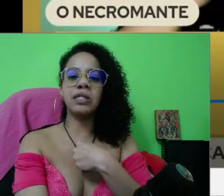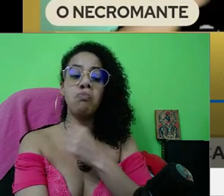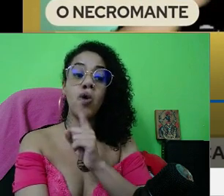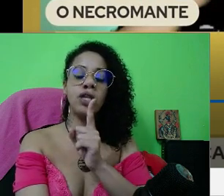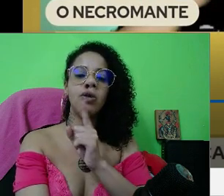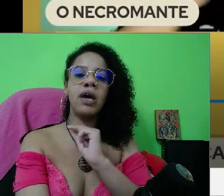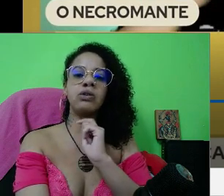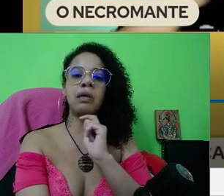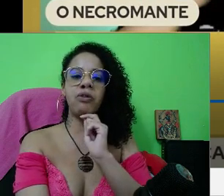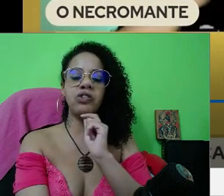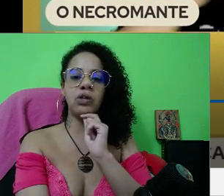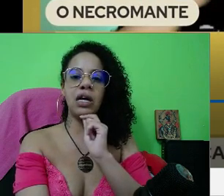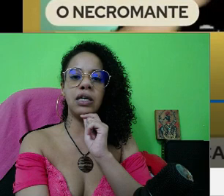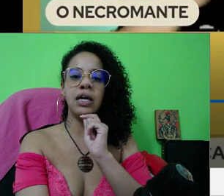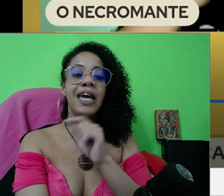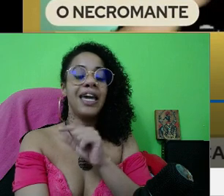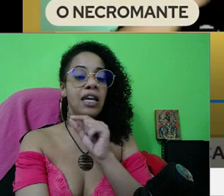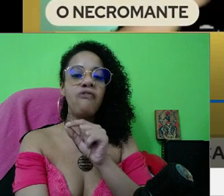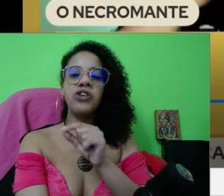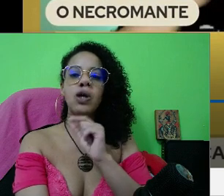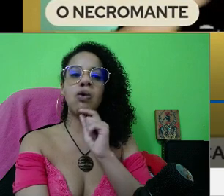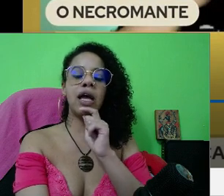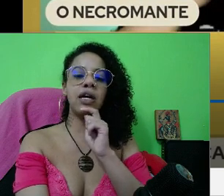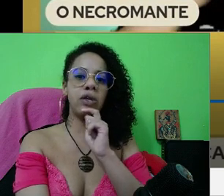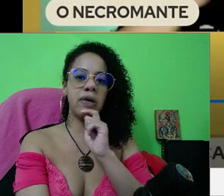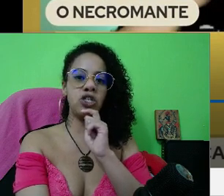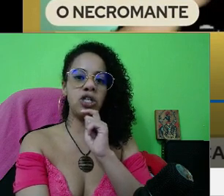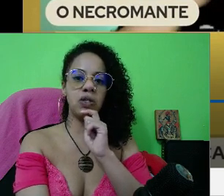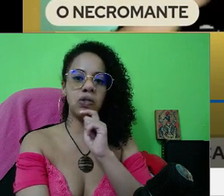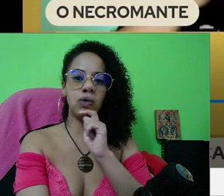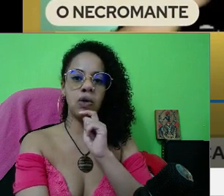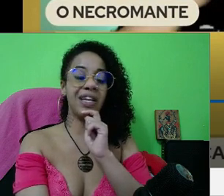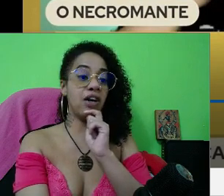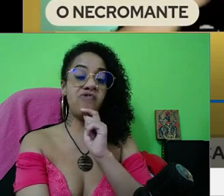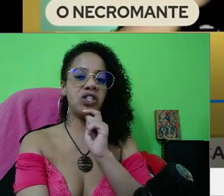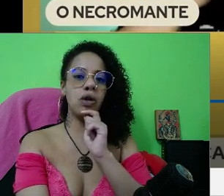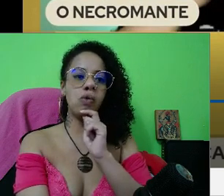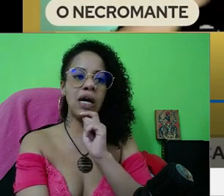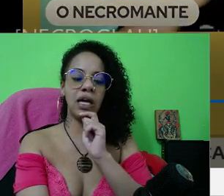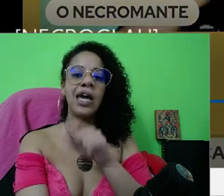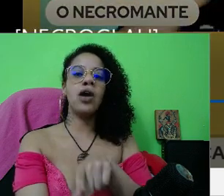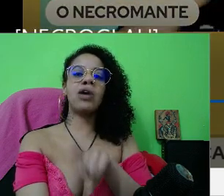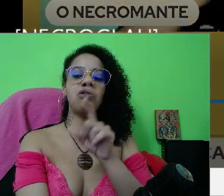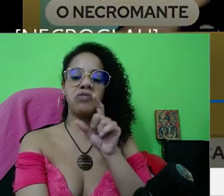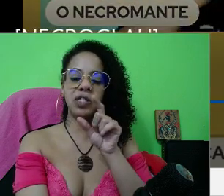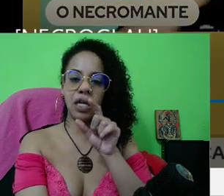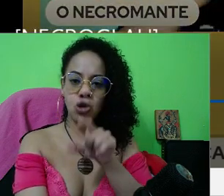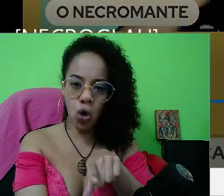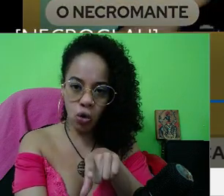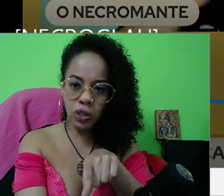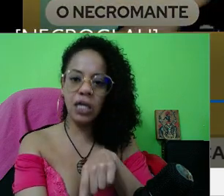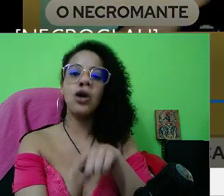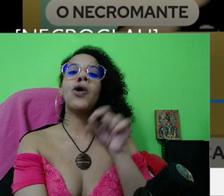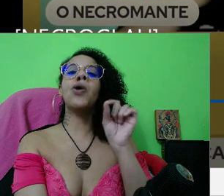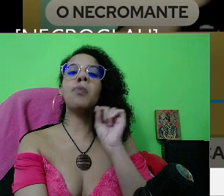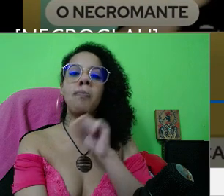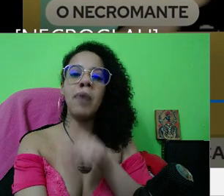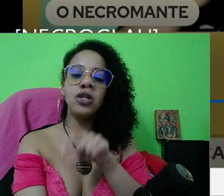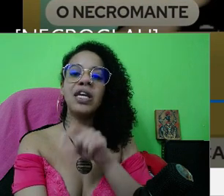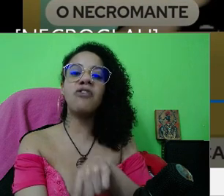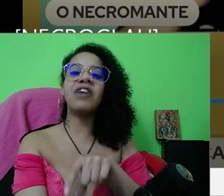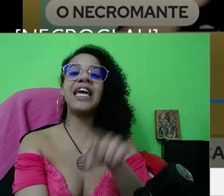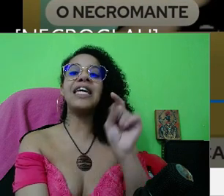esse tipo de coisa muito menos a professora Ana e não foi só com ela que eu debati Isso não foi só com ela eu quero que você encontre